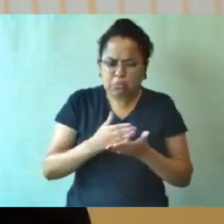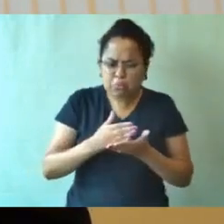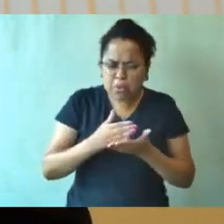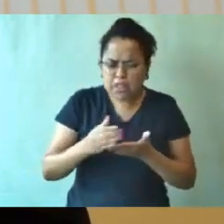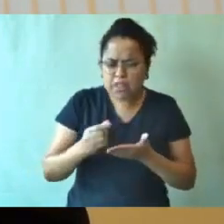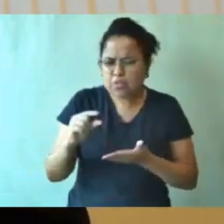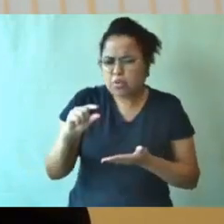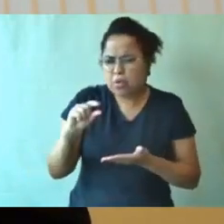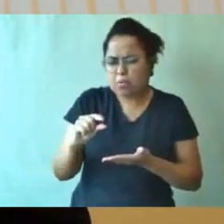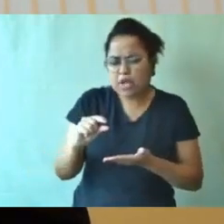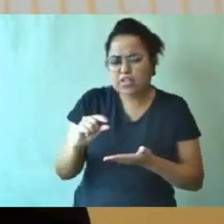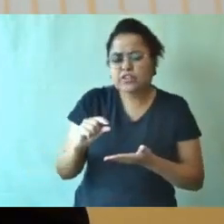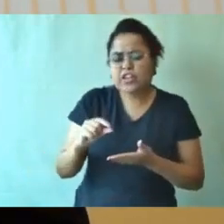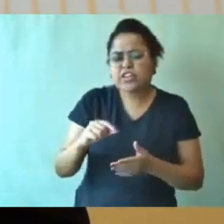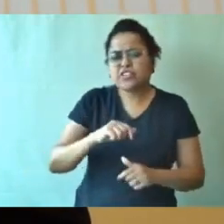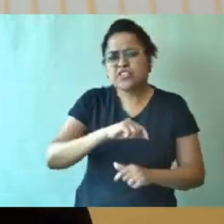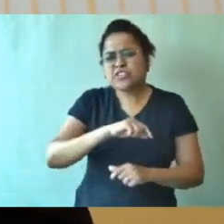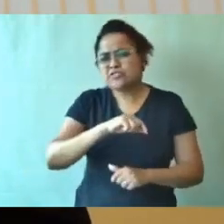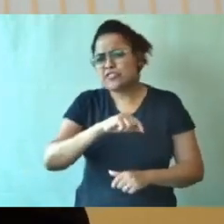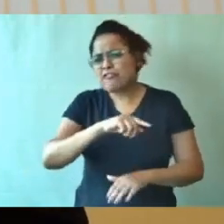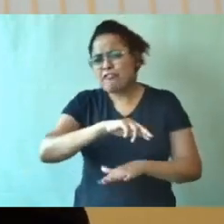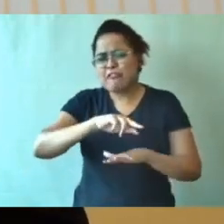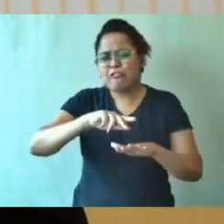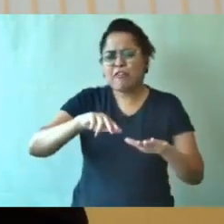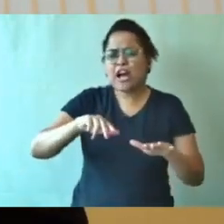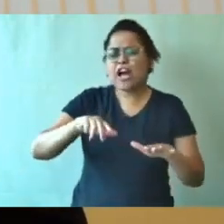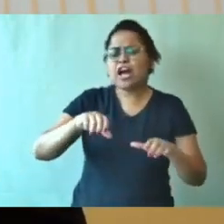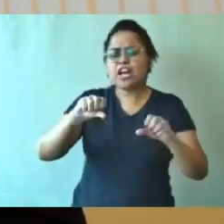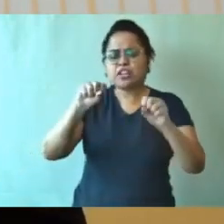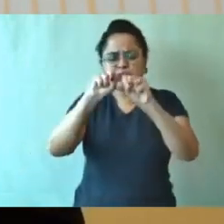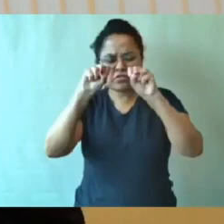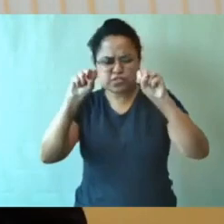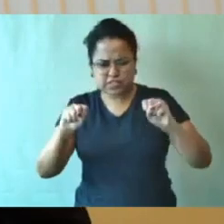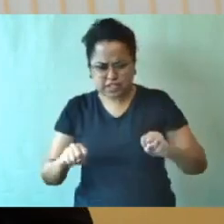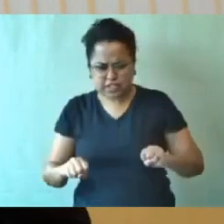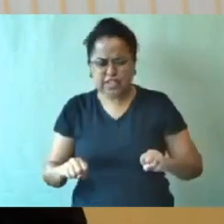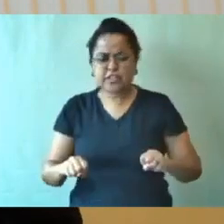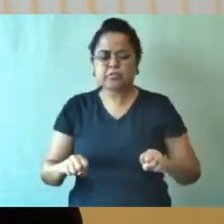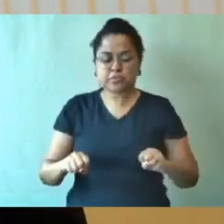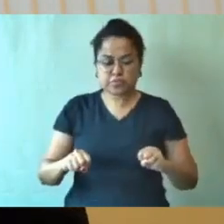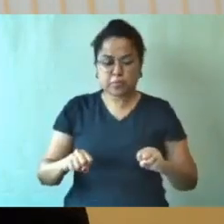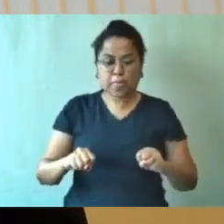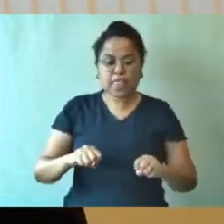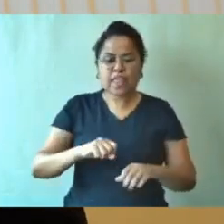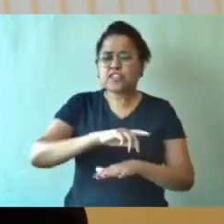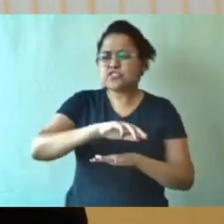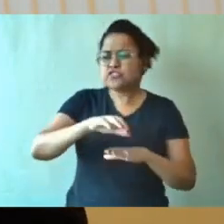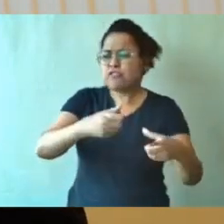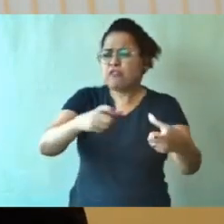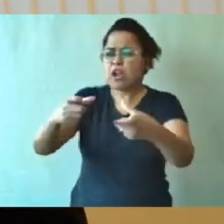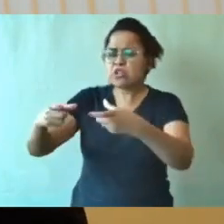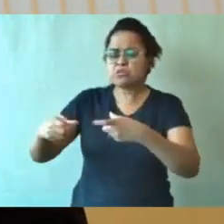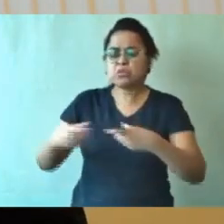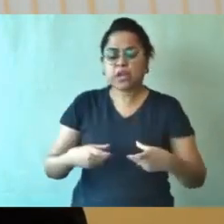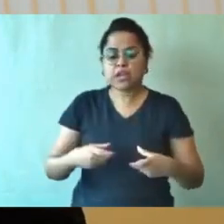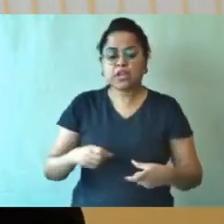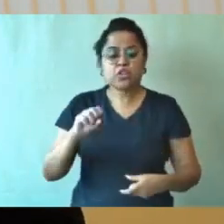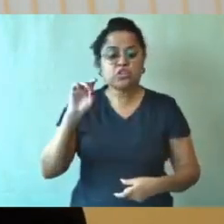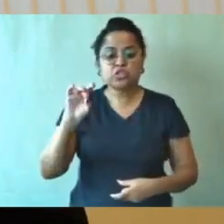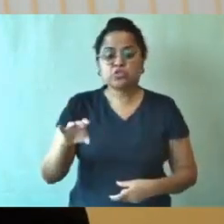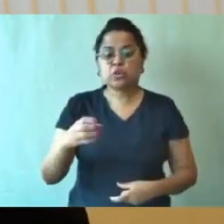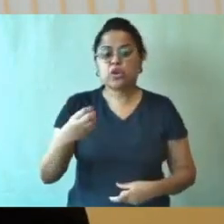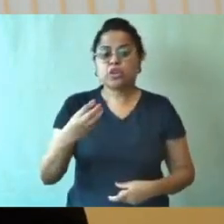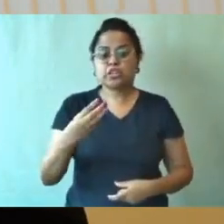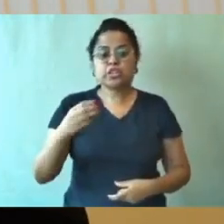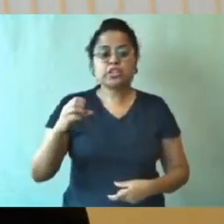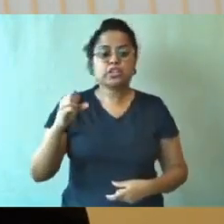participamos de diversos sistemas, diversos, intermunicipal, metropolitano, pelo interior, toda fora, mas que era só 38 ônibus, que é a antiga aviação Santa